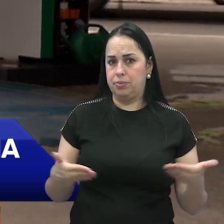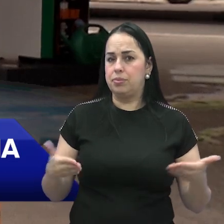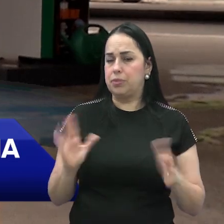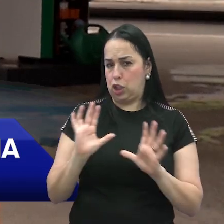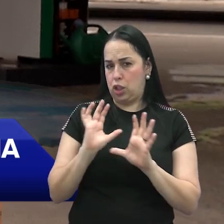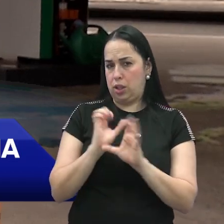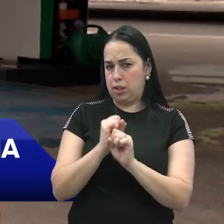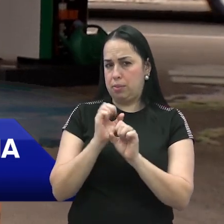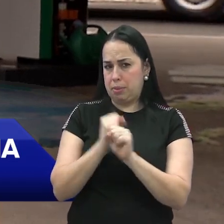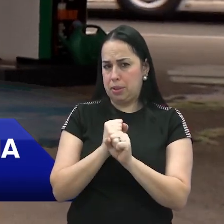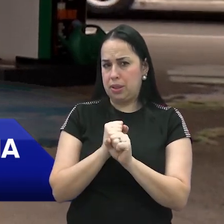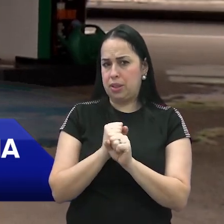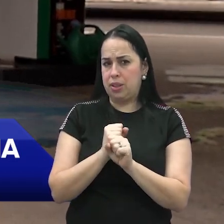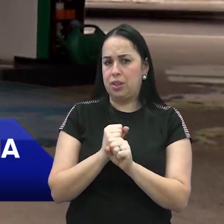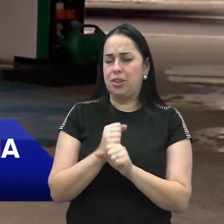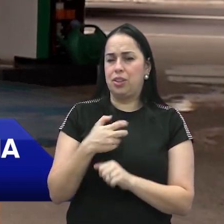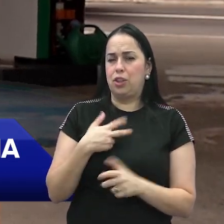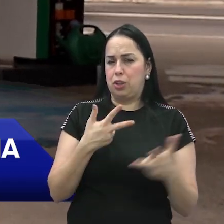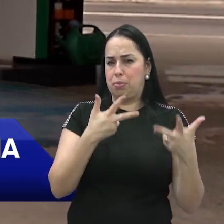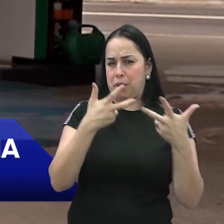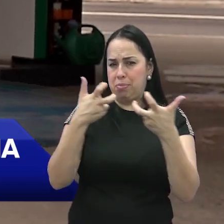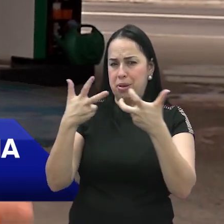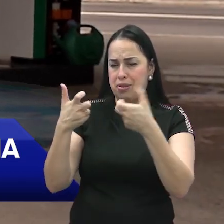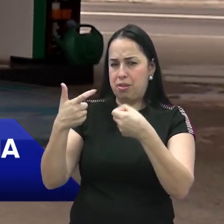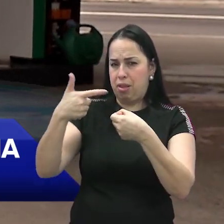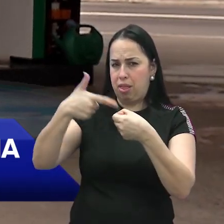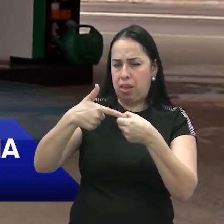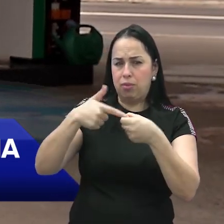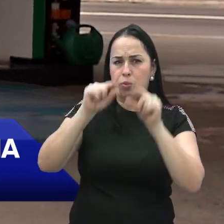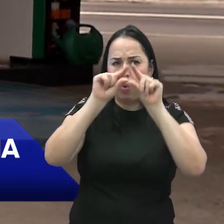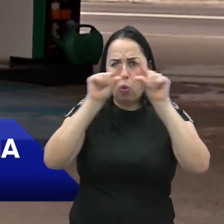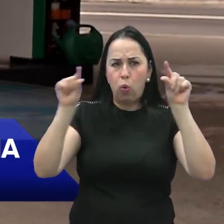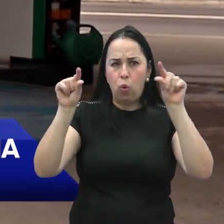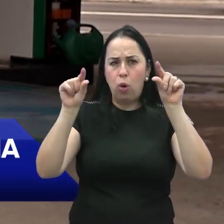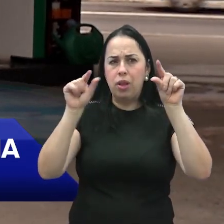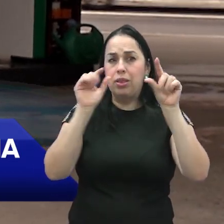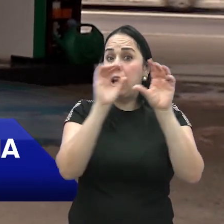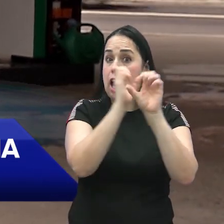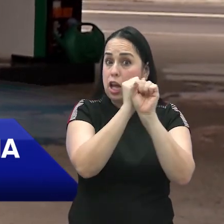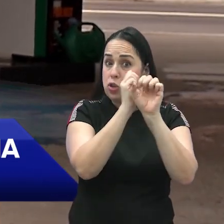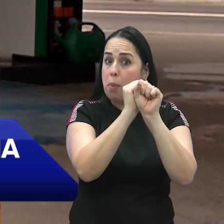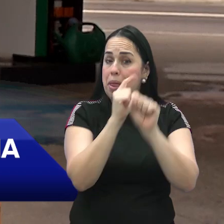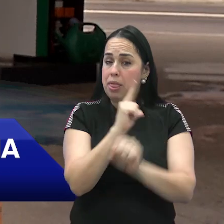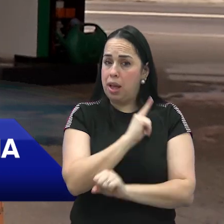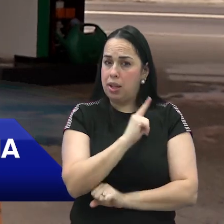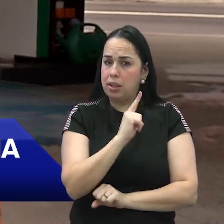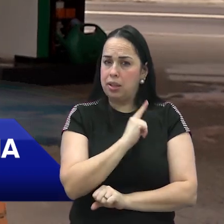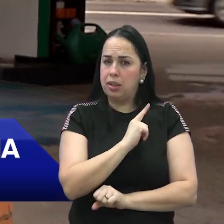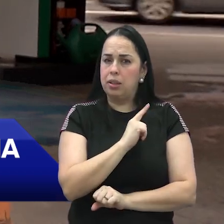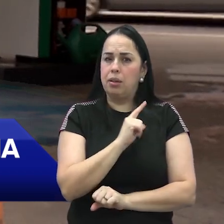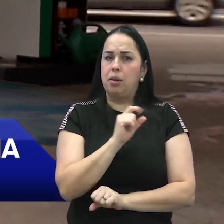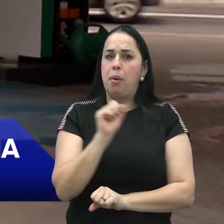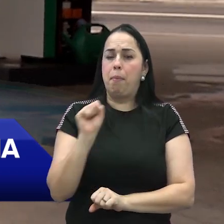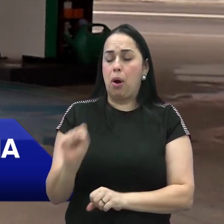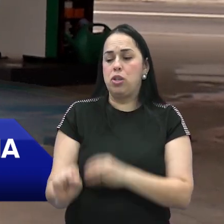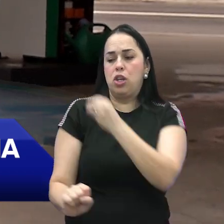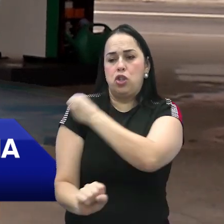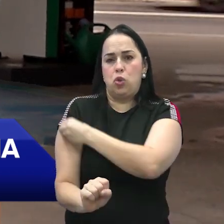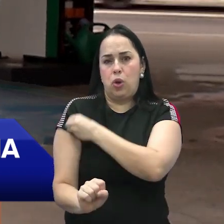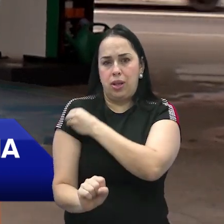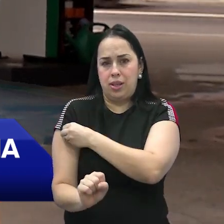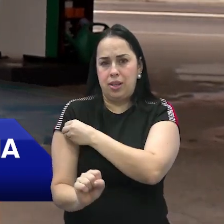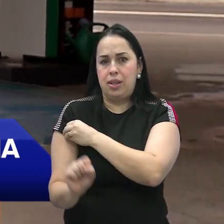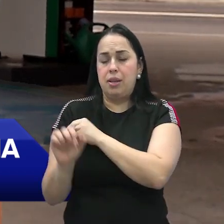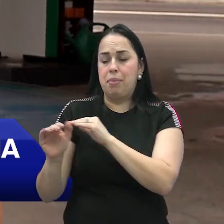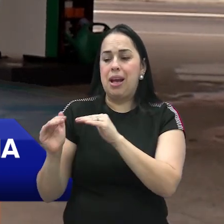tem uma conta que é muitos postos de gasolina, a gente observa às vezes na bomba, que já vem o cálculo, que é a gente deve preferir o